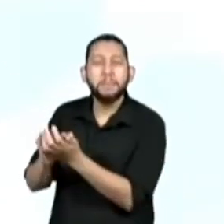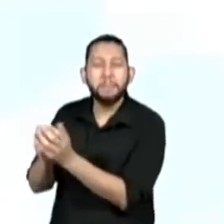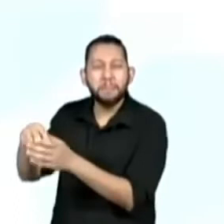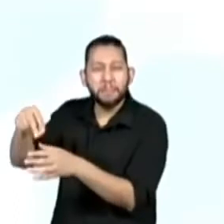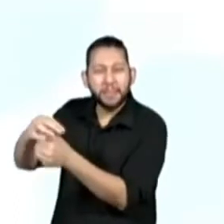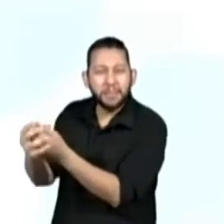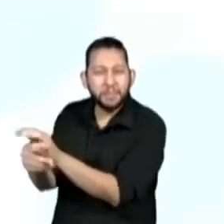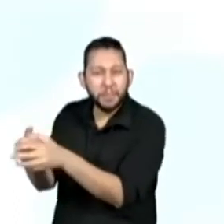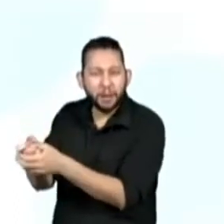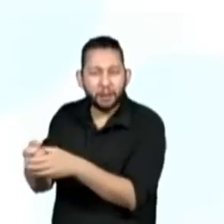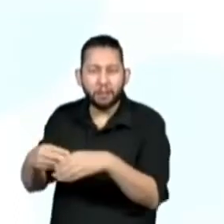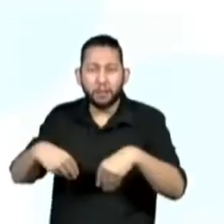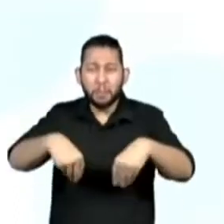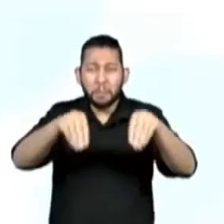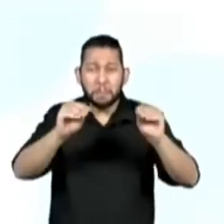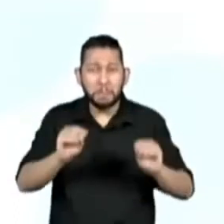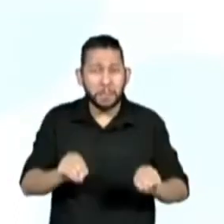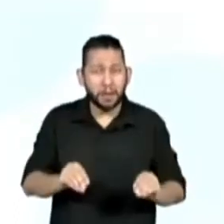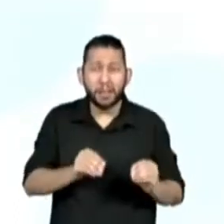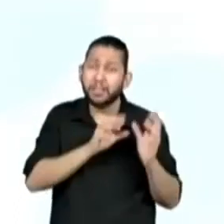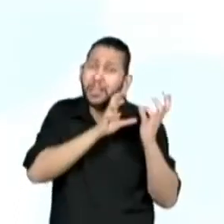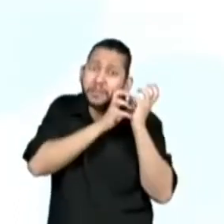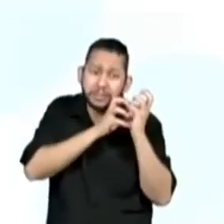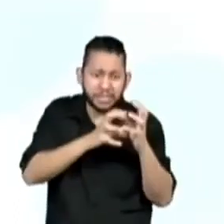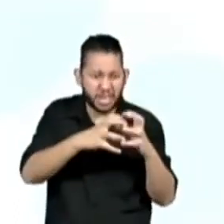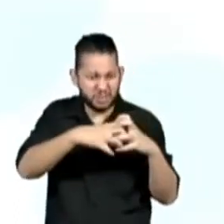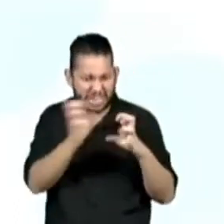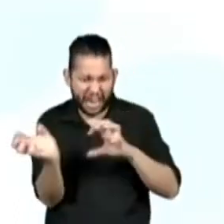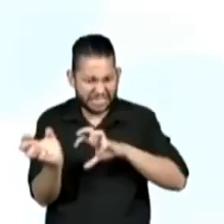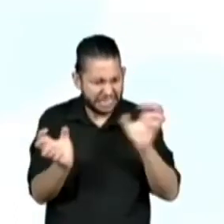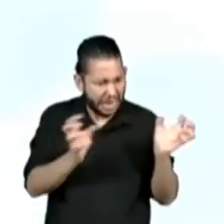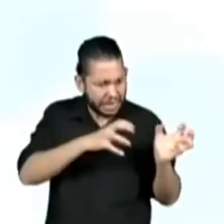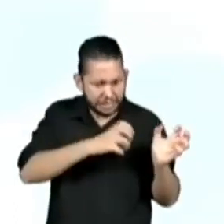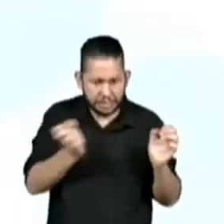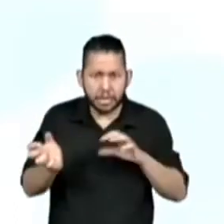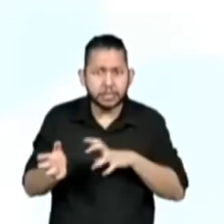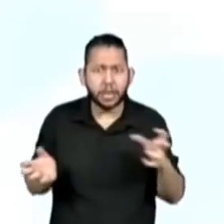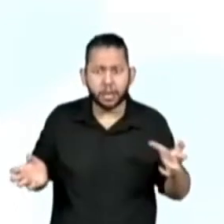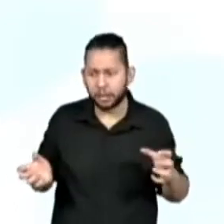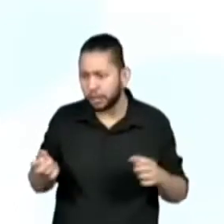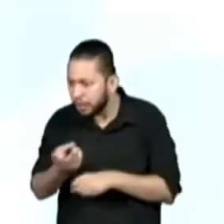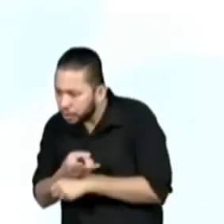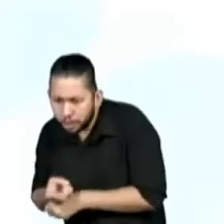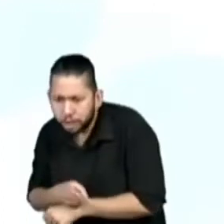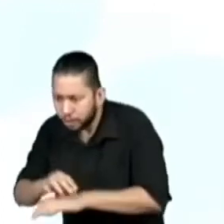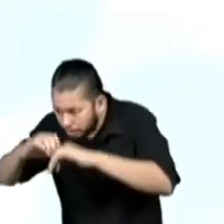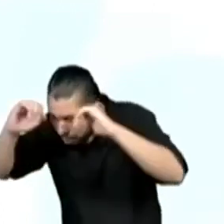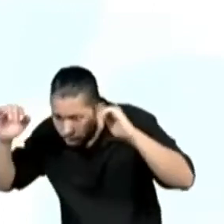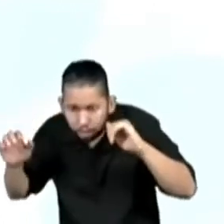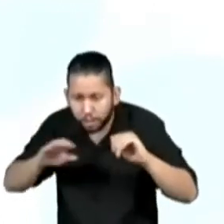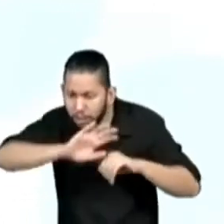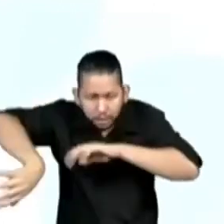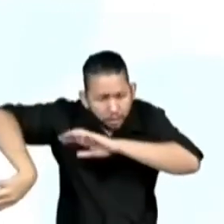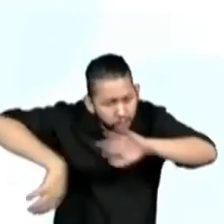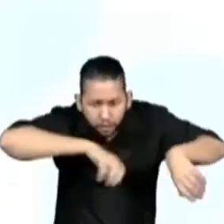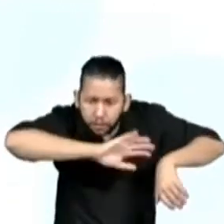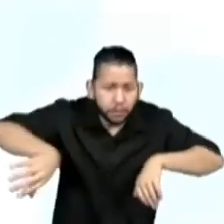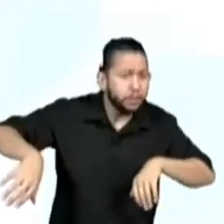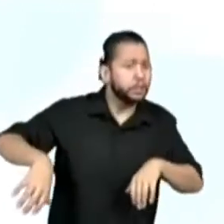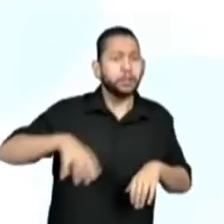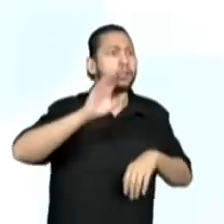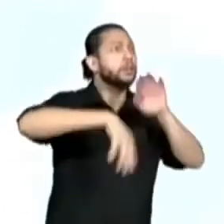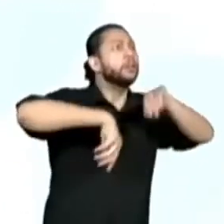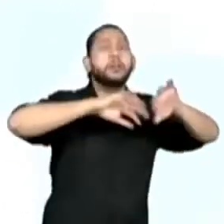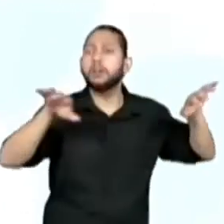as cobertas, os travesseiros arrancados da cama. Procurou logo os filhinhos, não